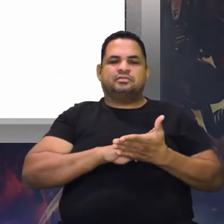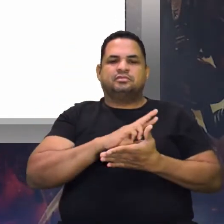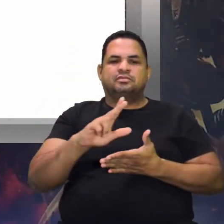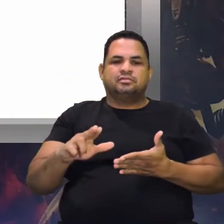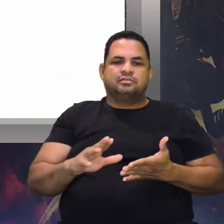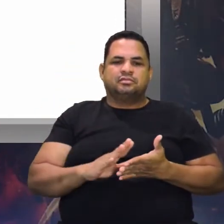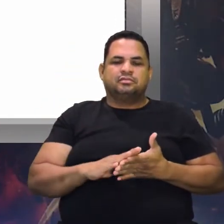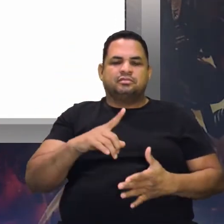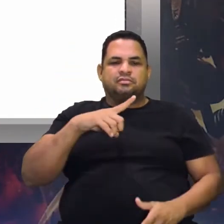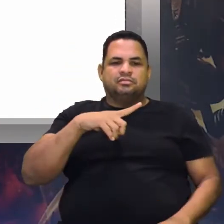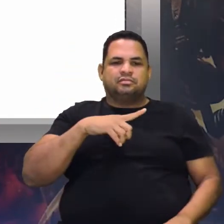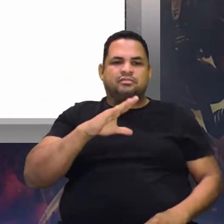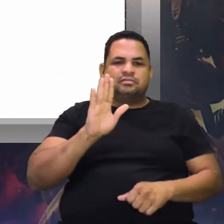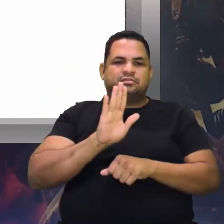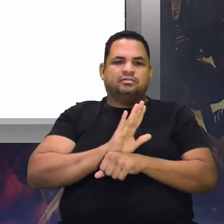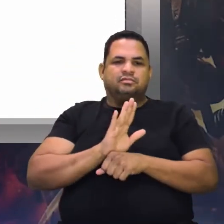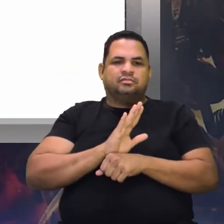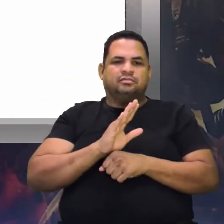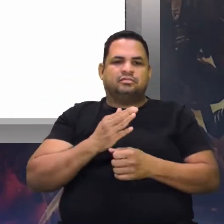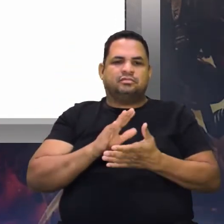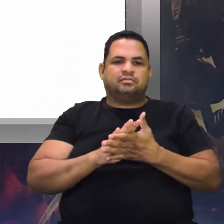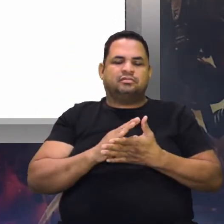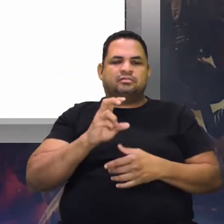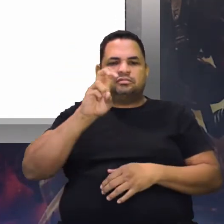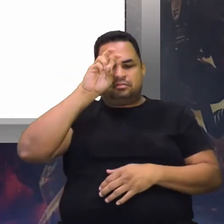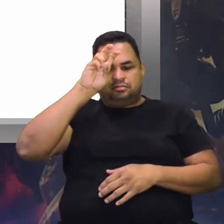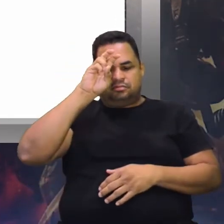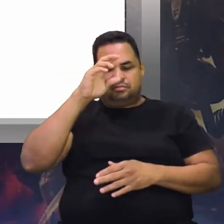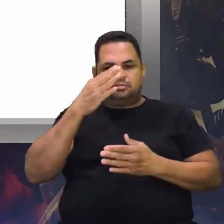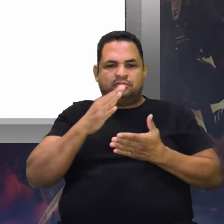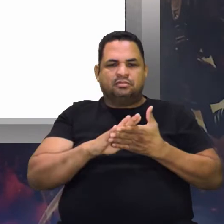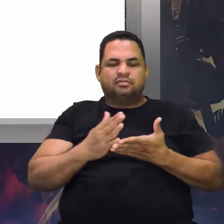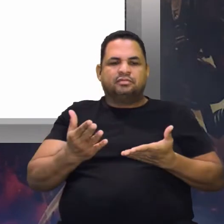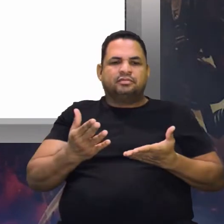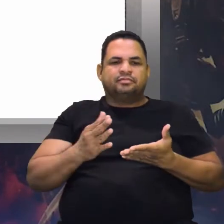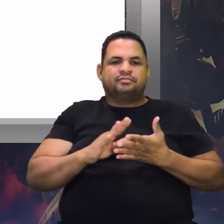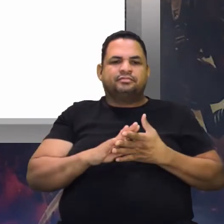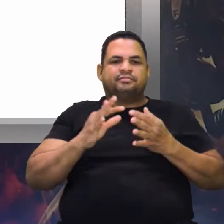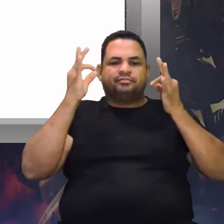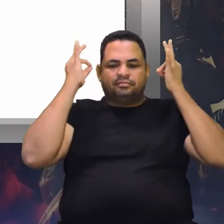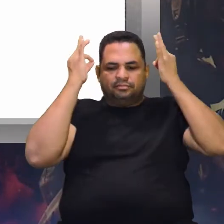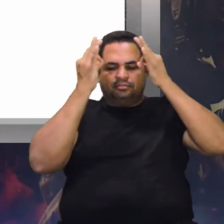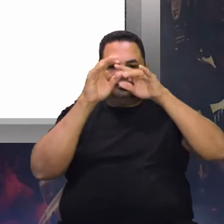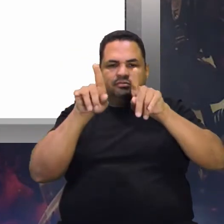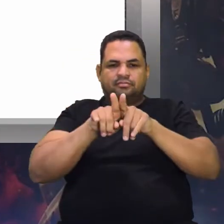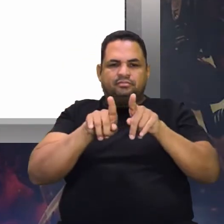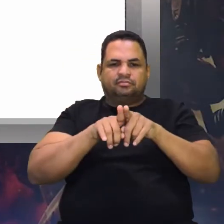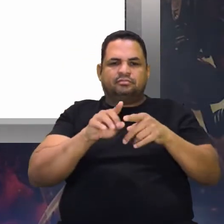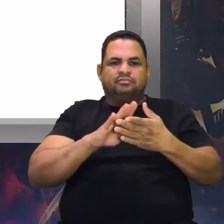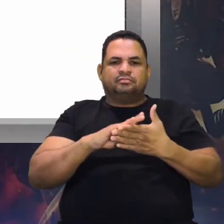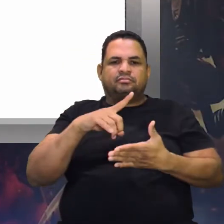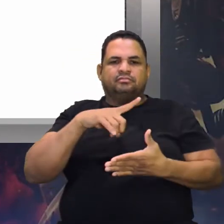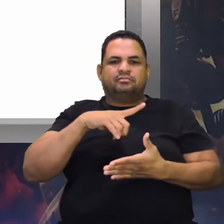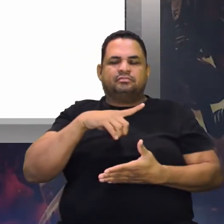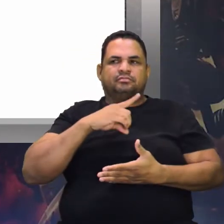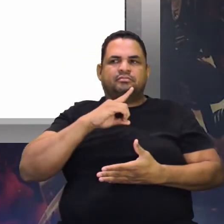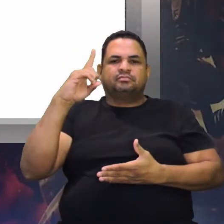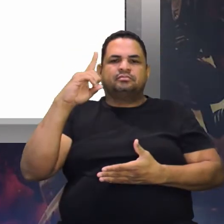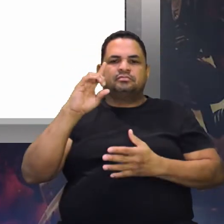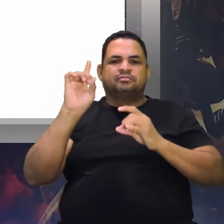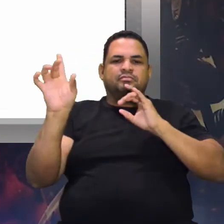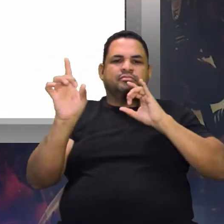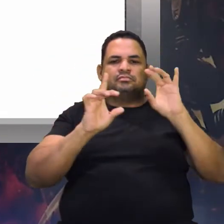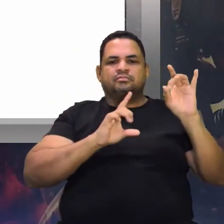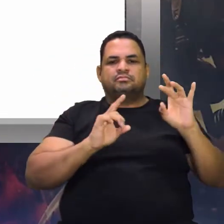Tem aquele filme, nós falamos sobre o Egito, que tinha os seus deuses. Os gregos também eram politeístas e tinham deuses para